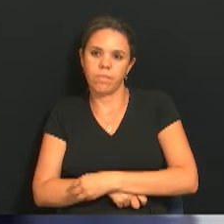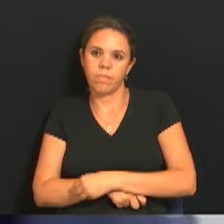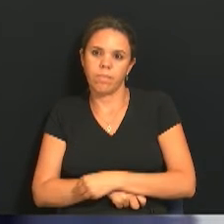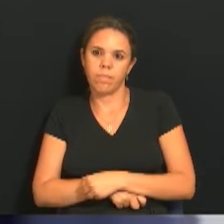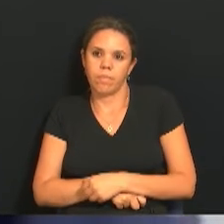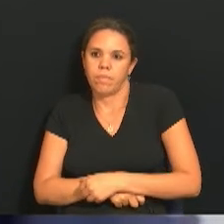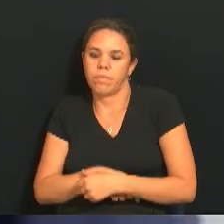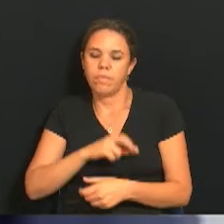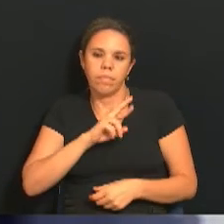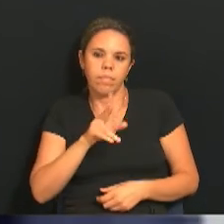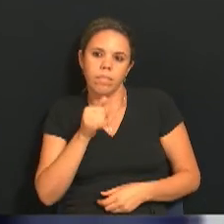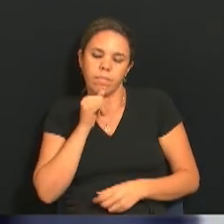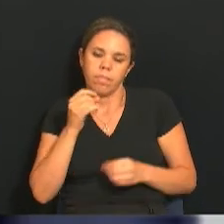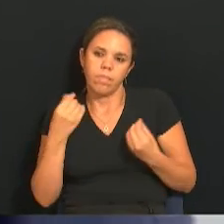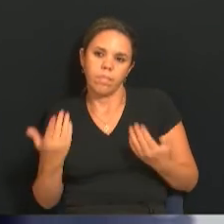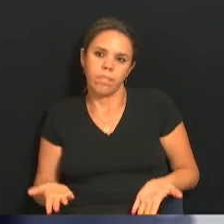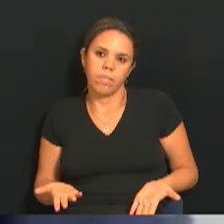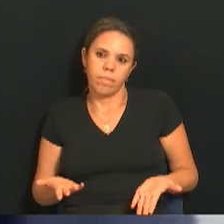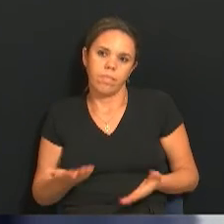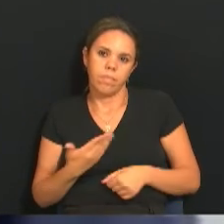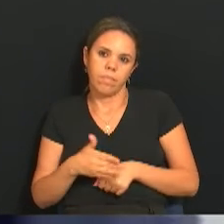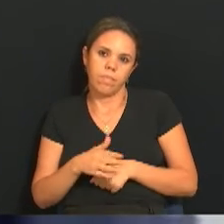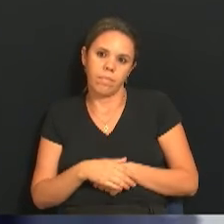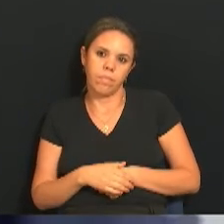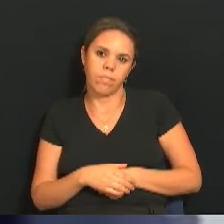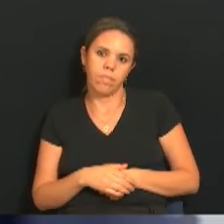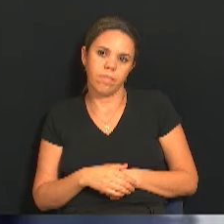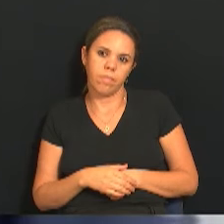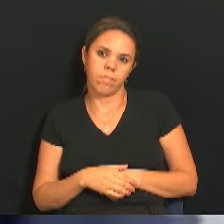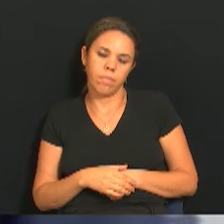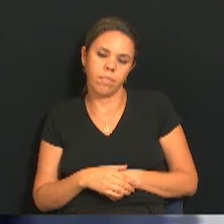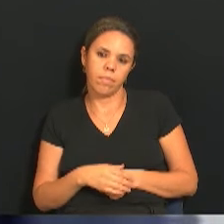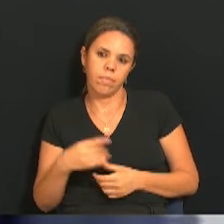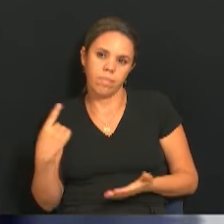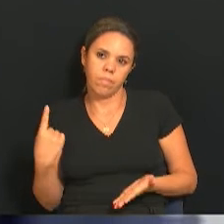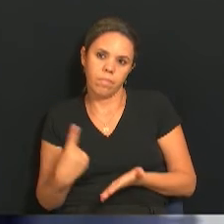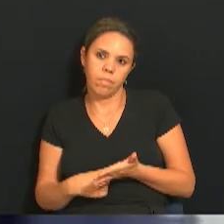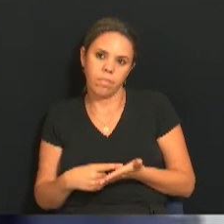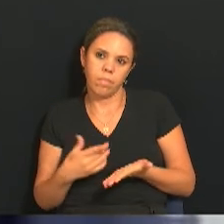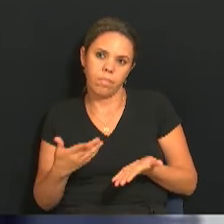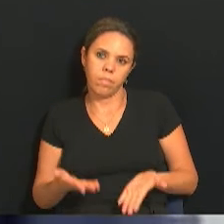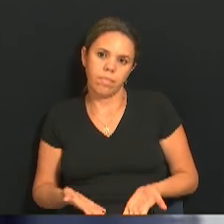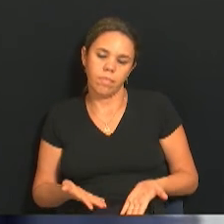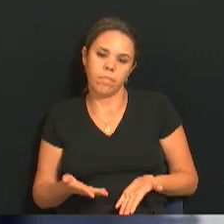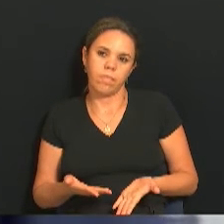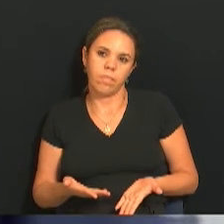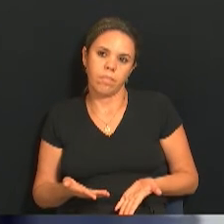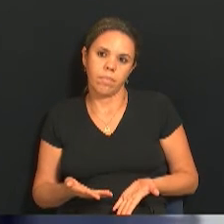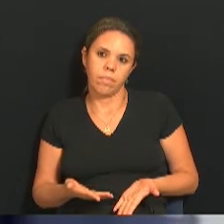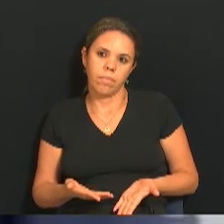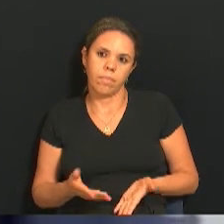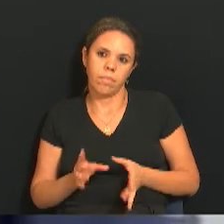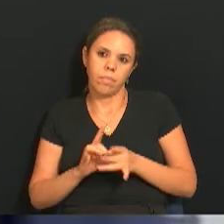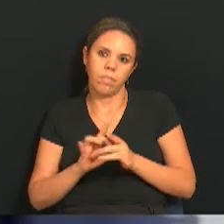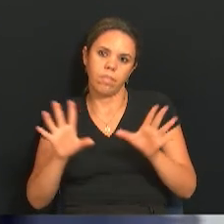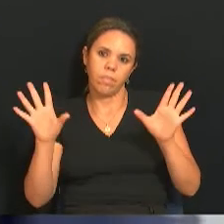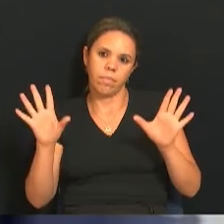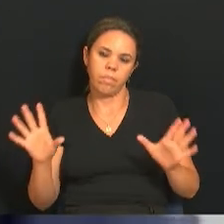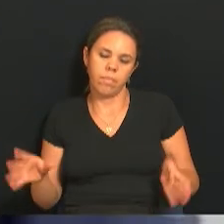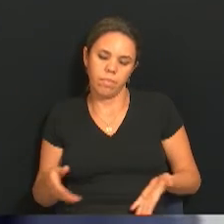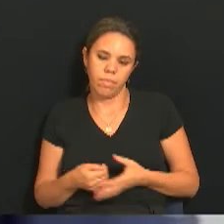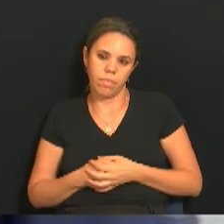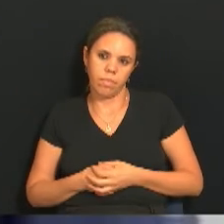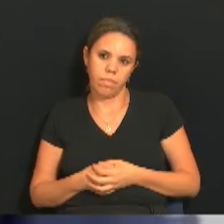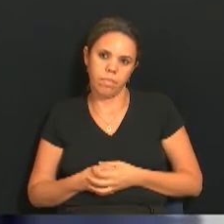sejam possíveis de colocar em prática. Então, ótima a medida em nos colocarmos todos para que falemos